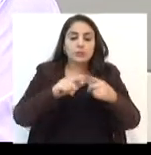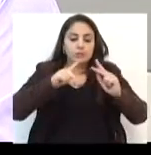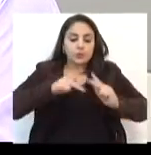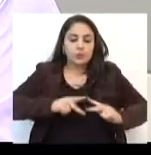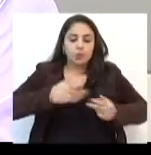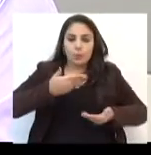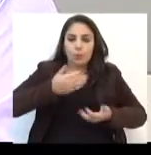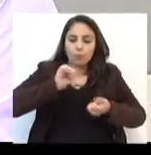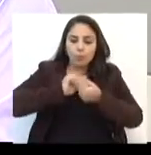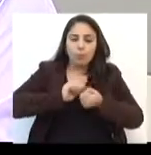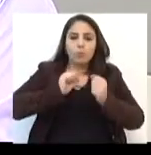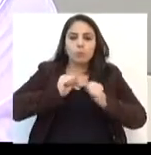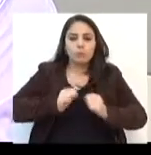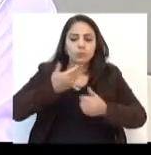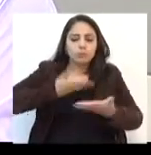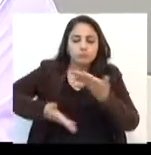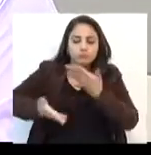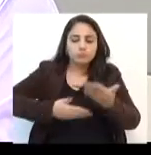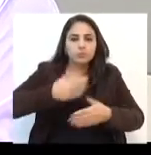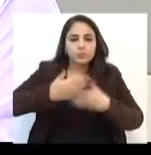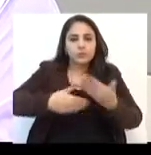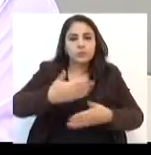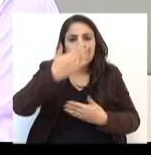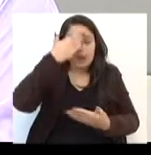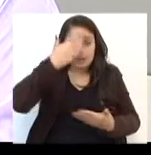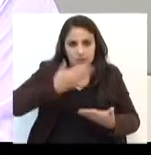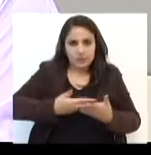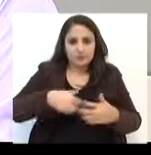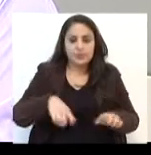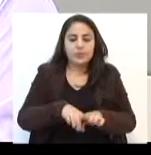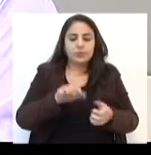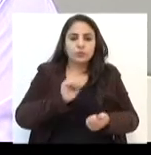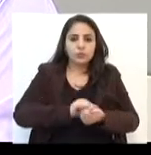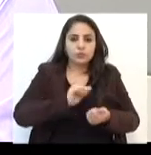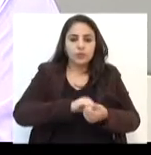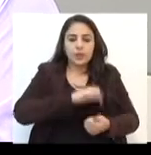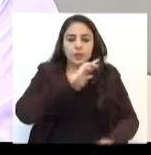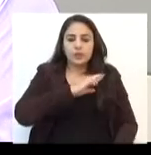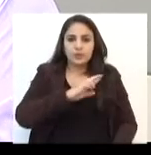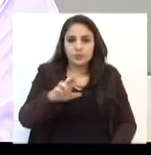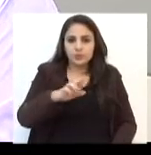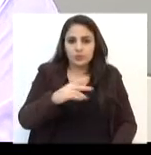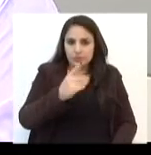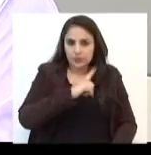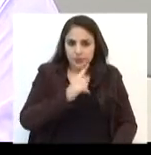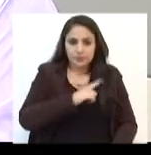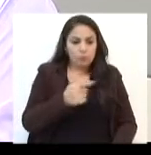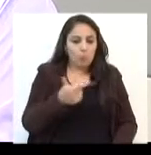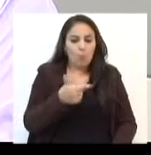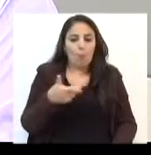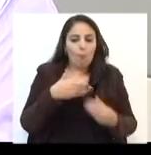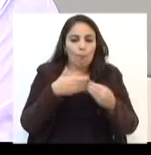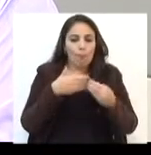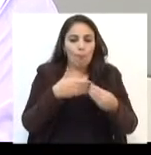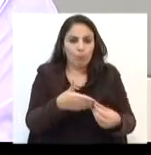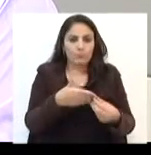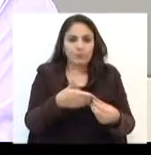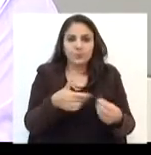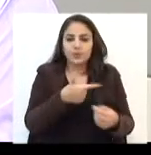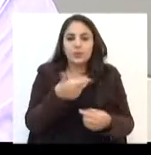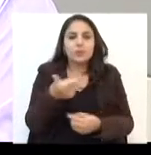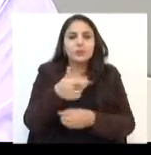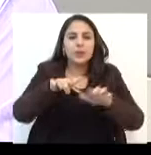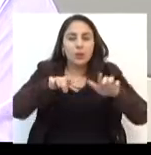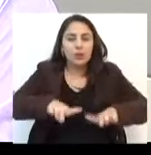as pessoas possam desenvolver suas crenças, né, ter a sua religião sem ser perseguido, sem que